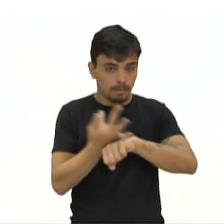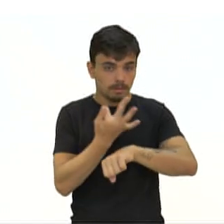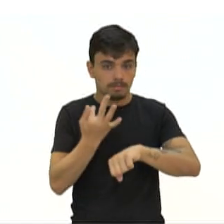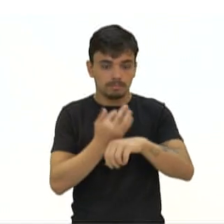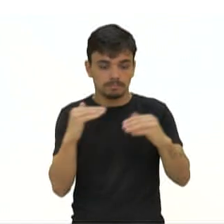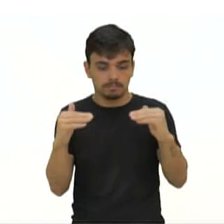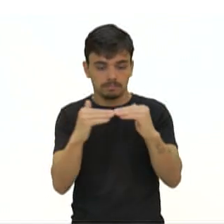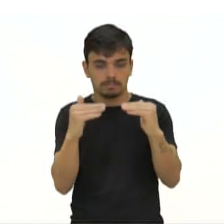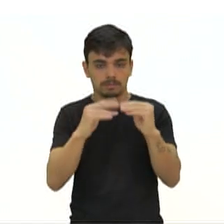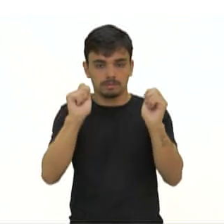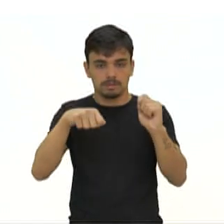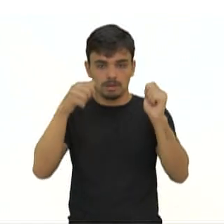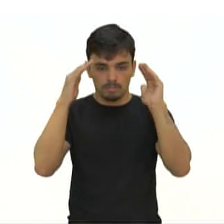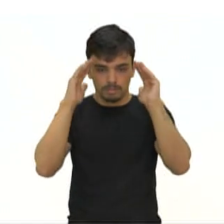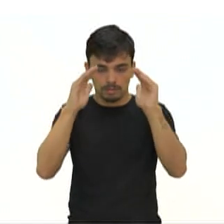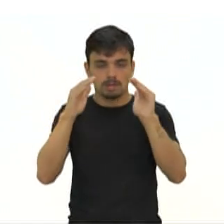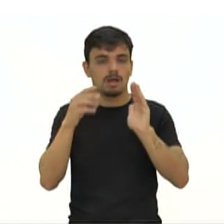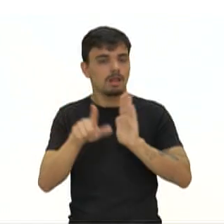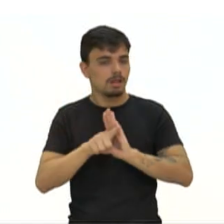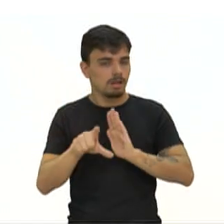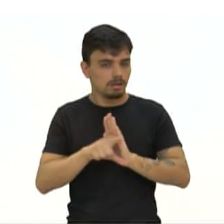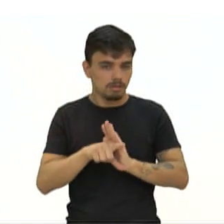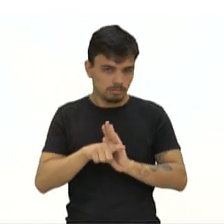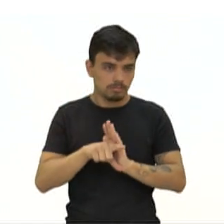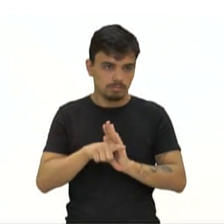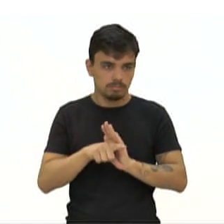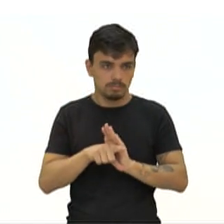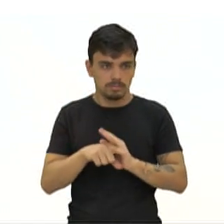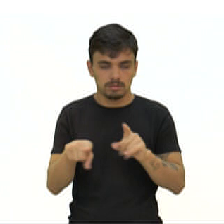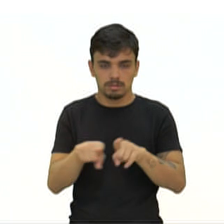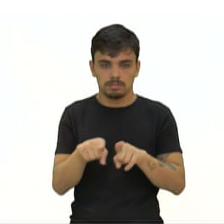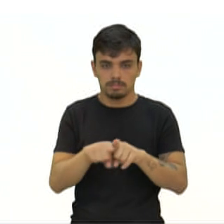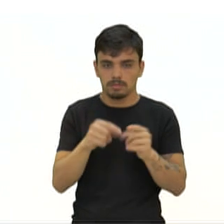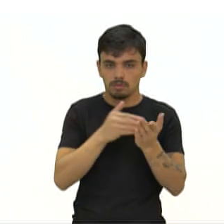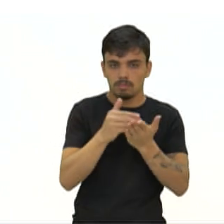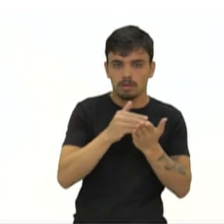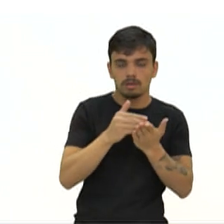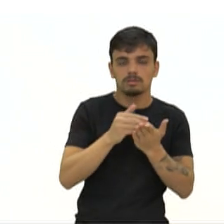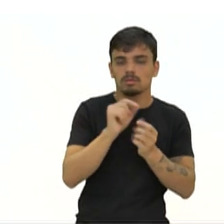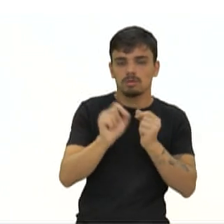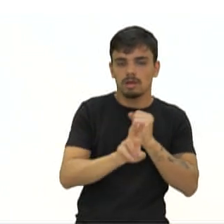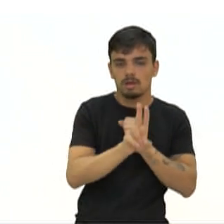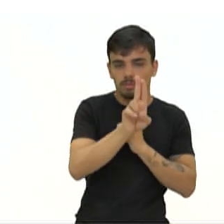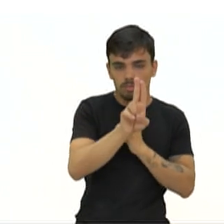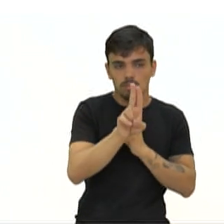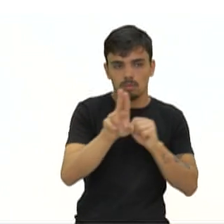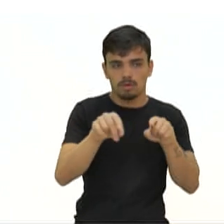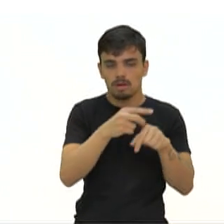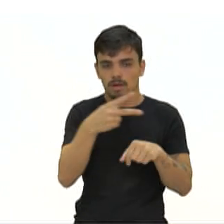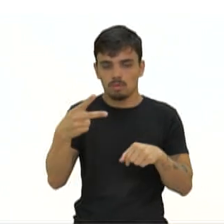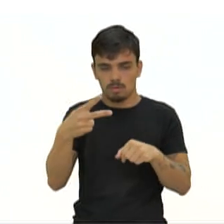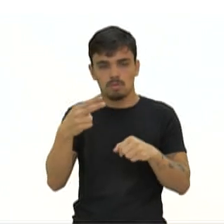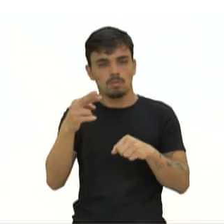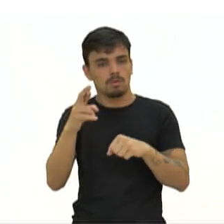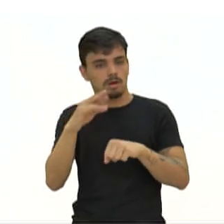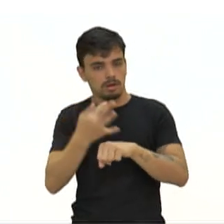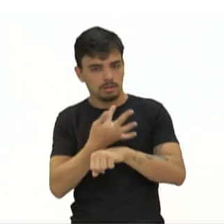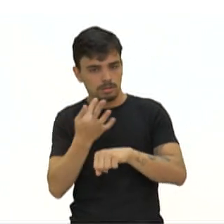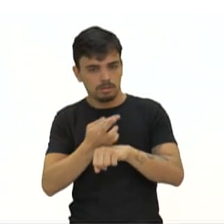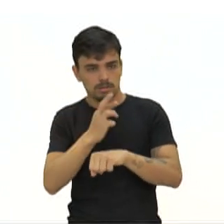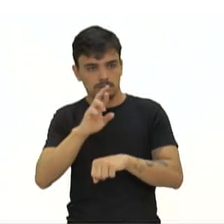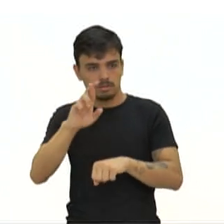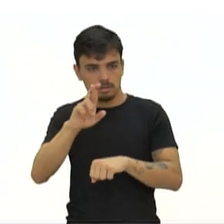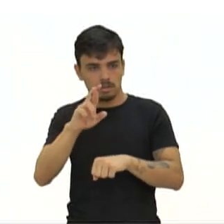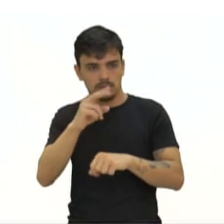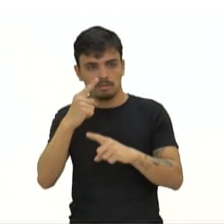equivalente obedece à lei de Ohm. Tensão da fonte é igual a essa resistência vezes a corrente. Só lembrar